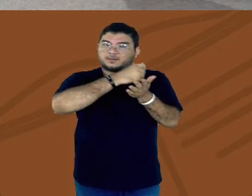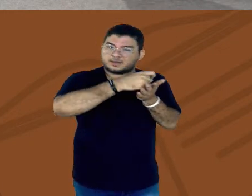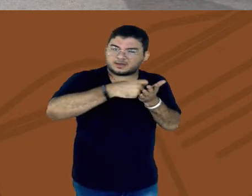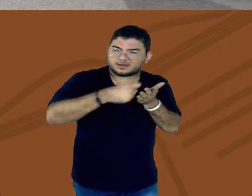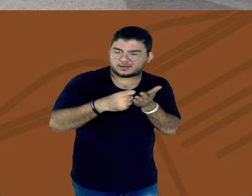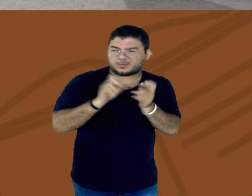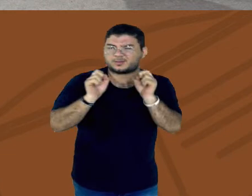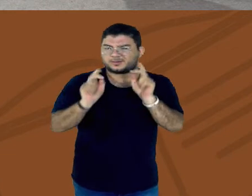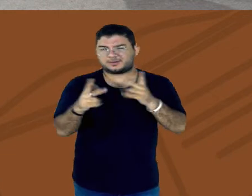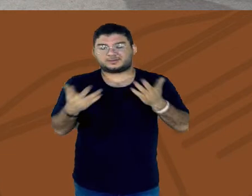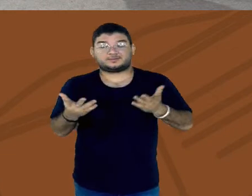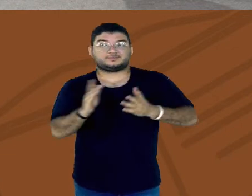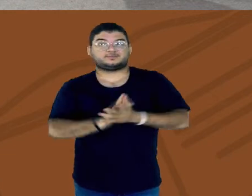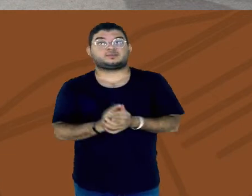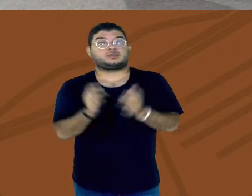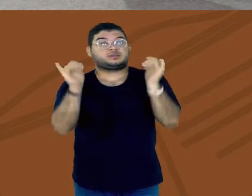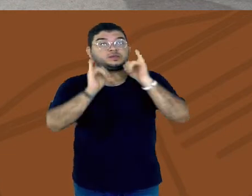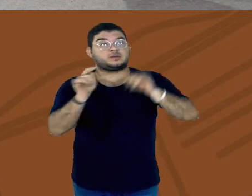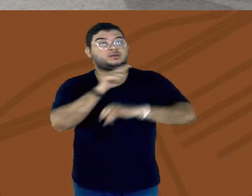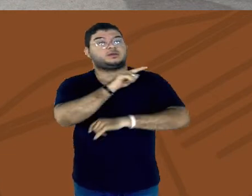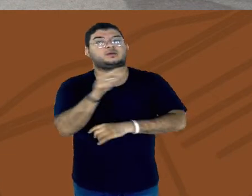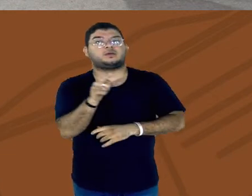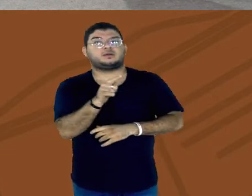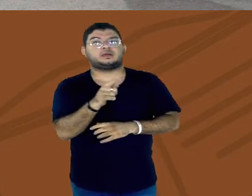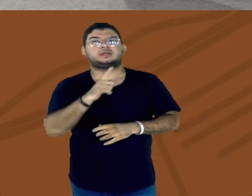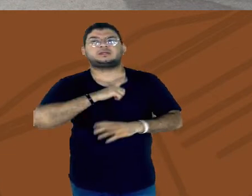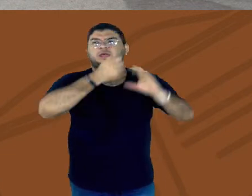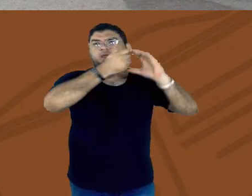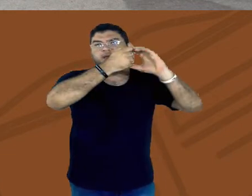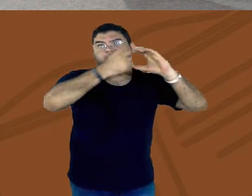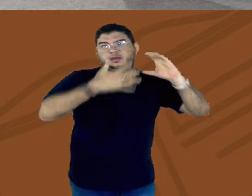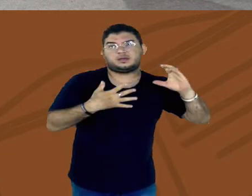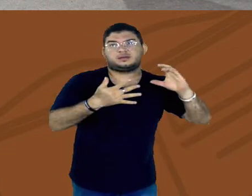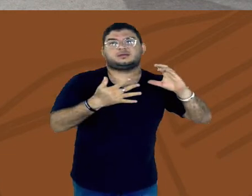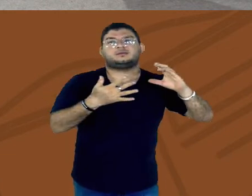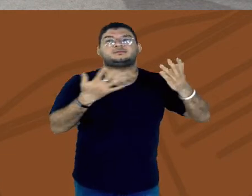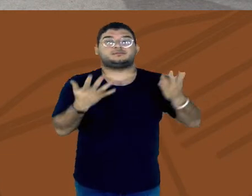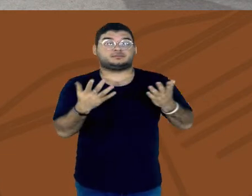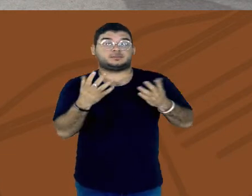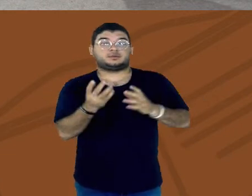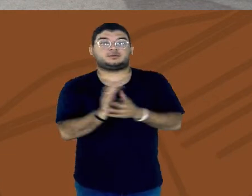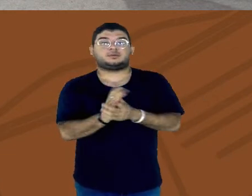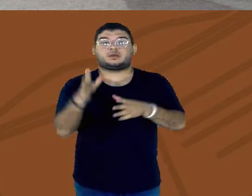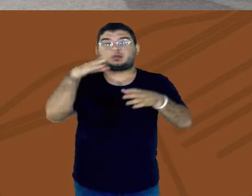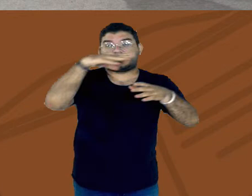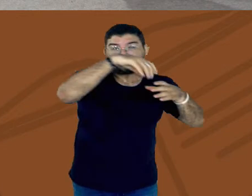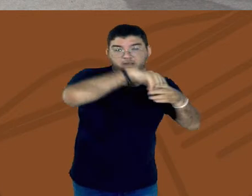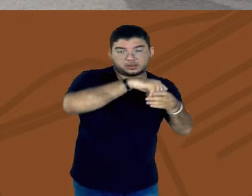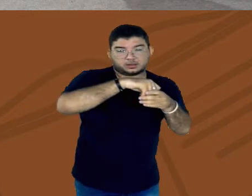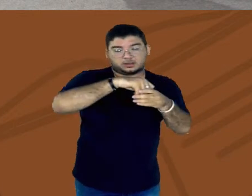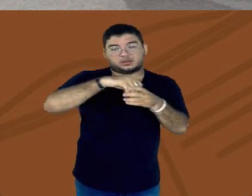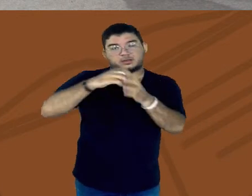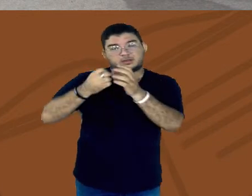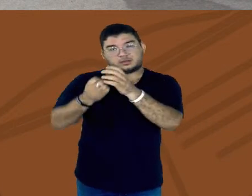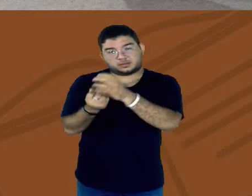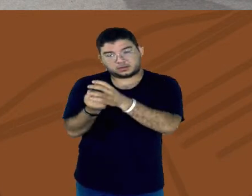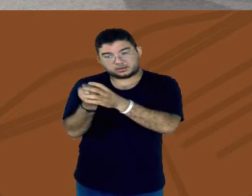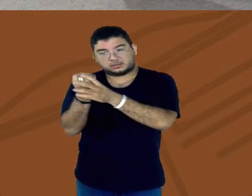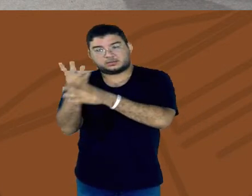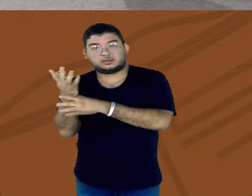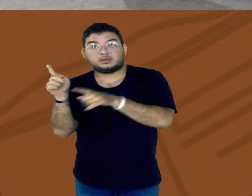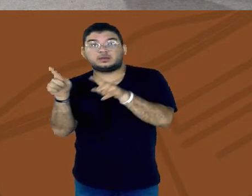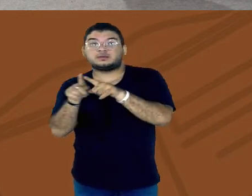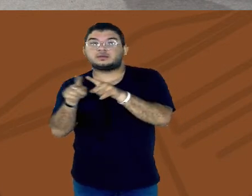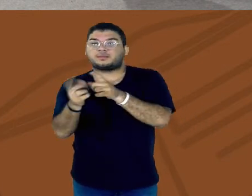tá certo? Então, como eu falei, elas recebem essa classificação. Glândulas endócrinas, glândulas exócrinas